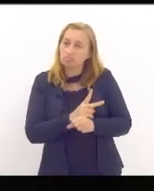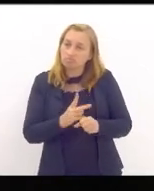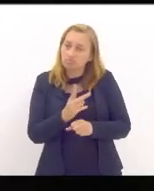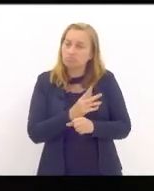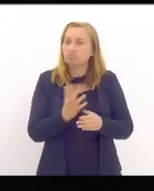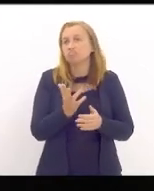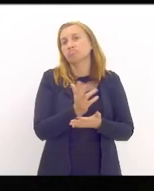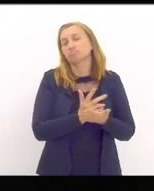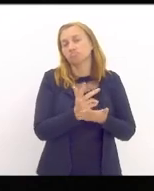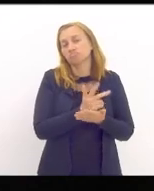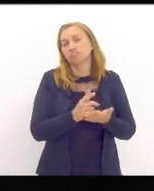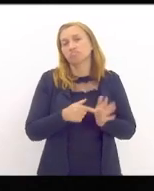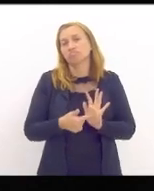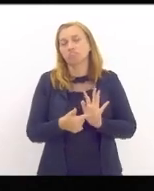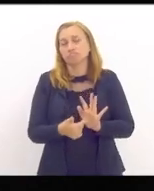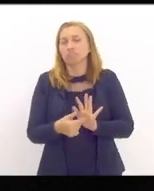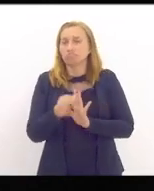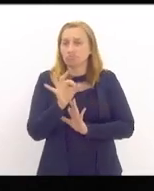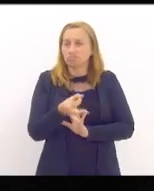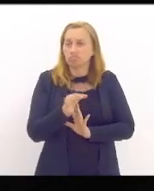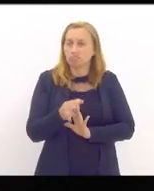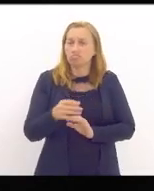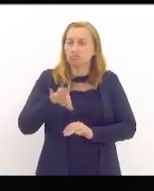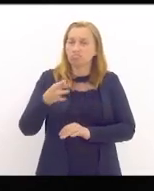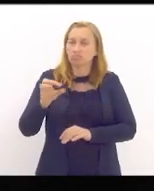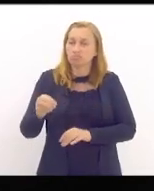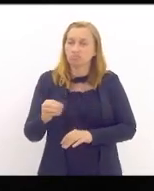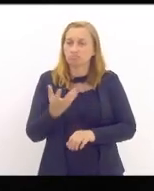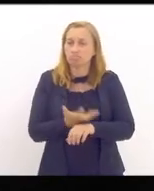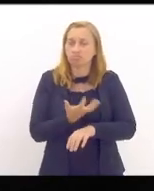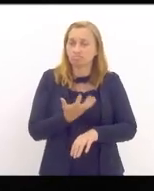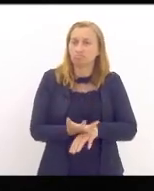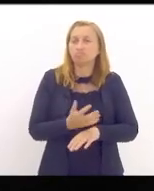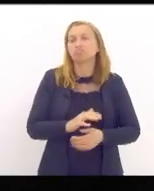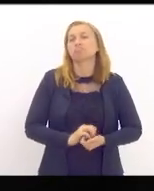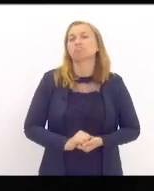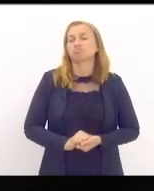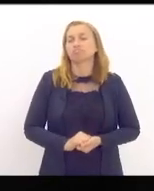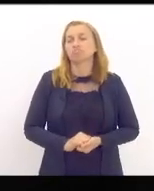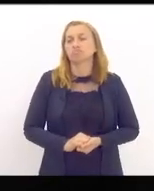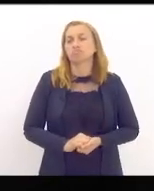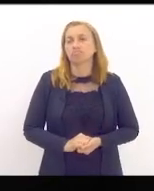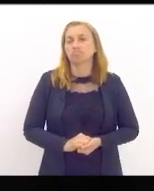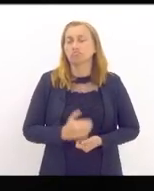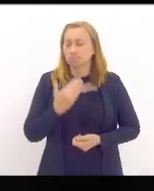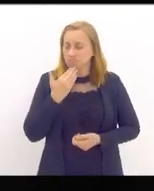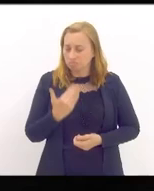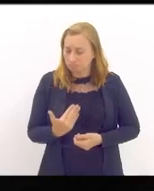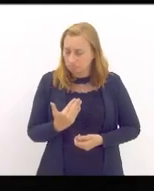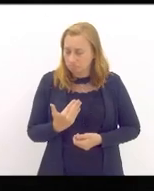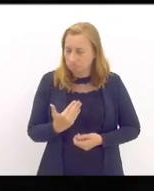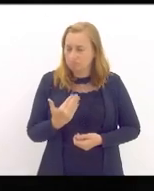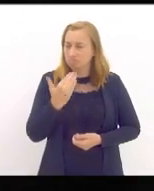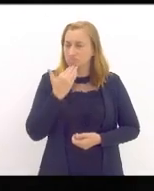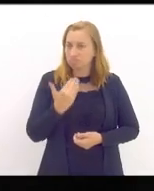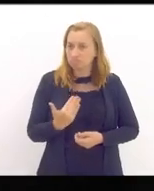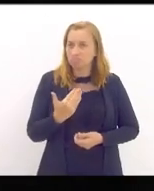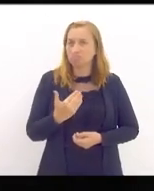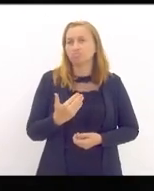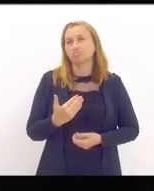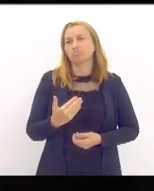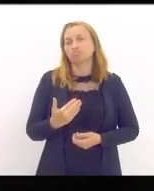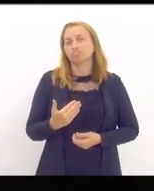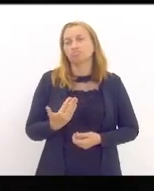tá lá identificadas exatamente a praça barelogo de maneira que eu solicito é um apelo que eu faço